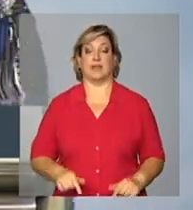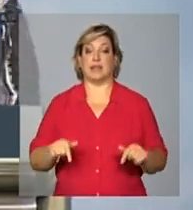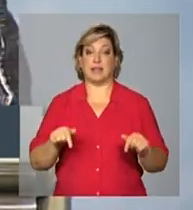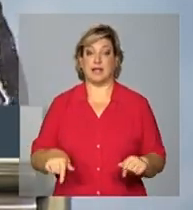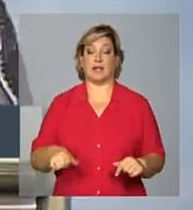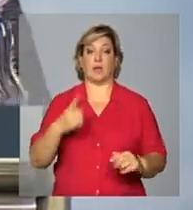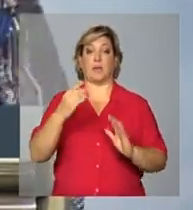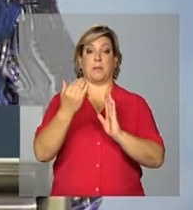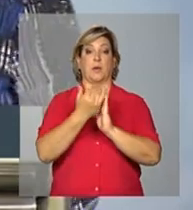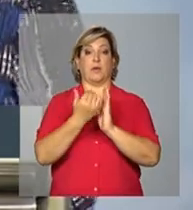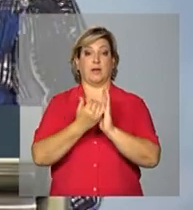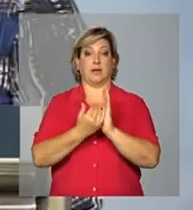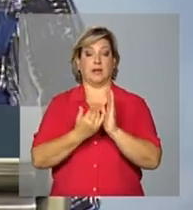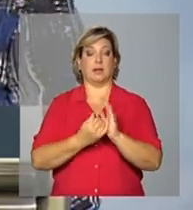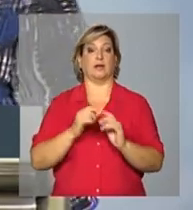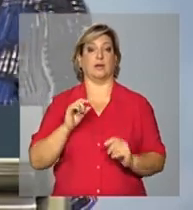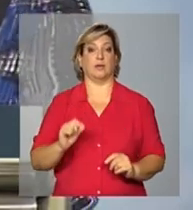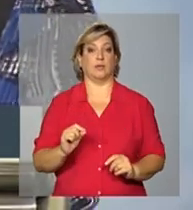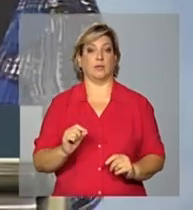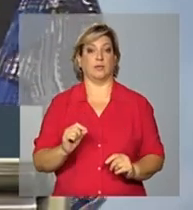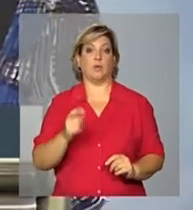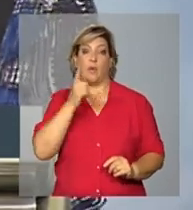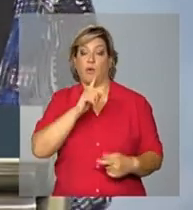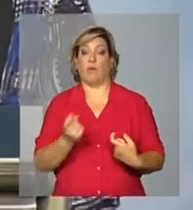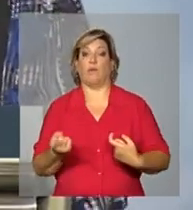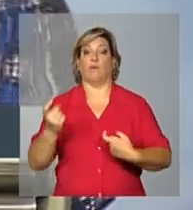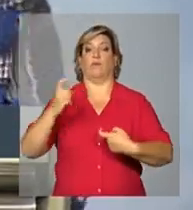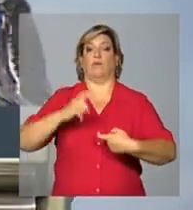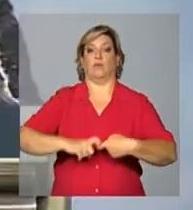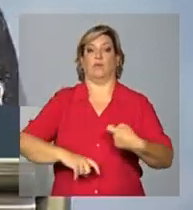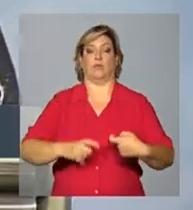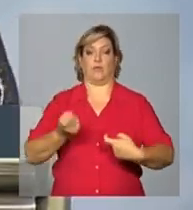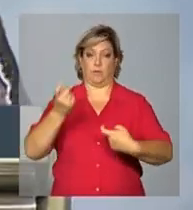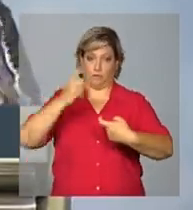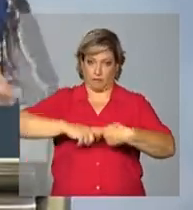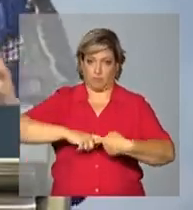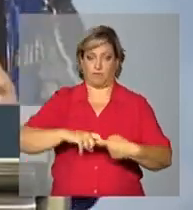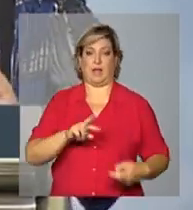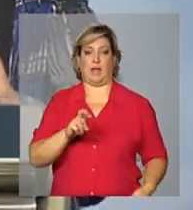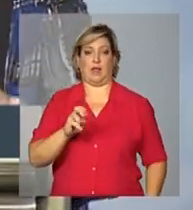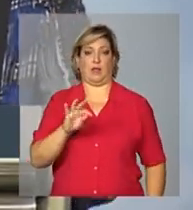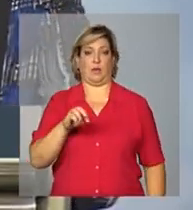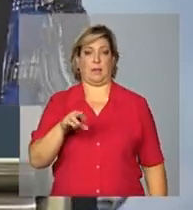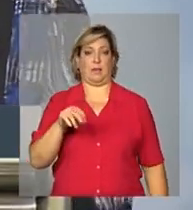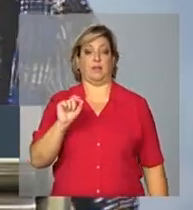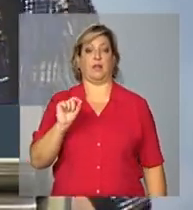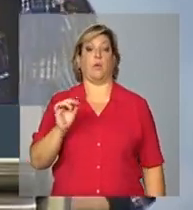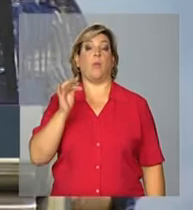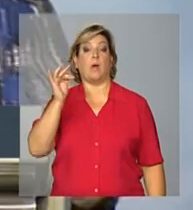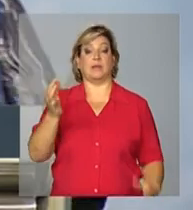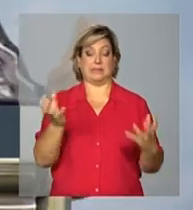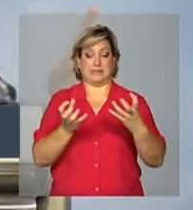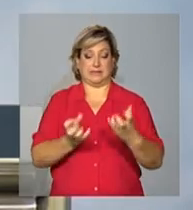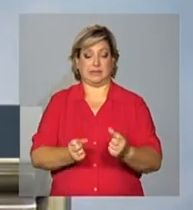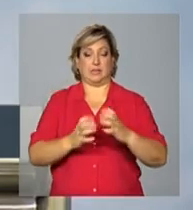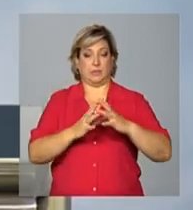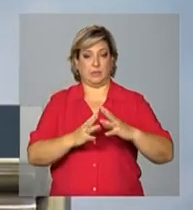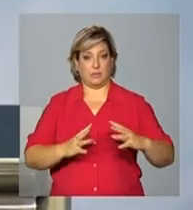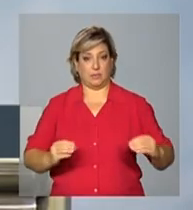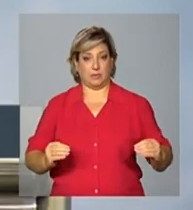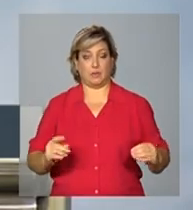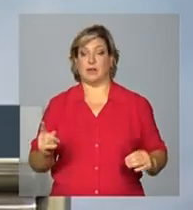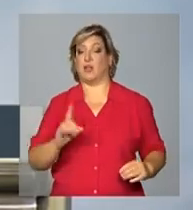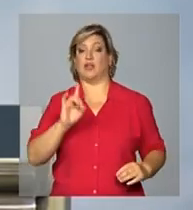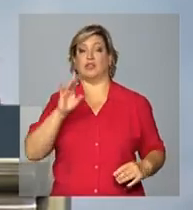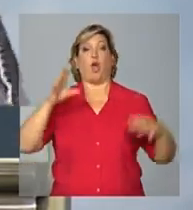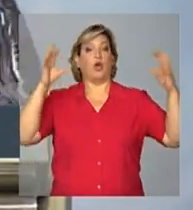programa de retomada. É um programa para, quando a seca passar, não basta